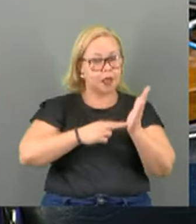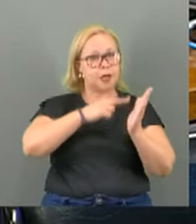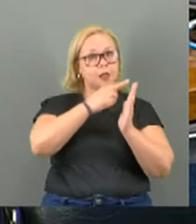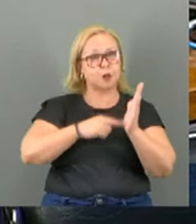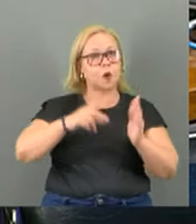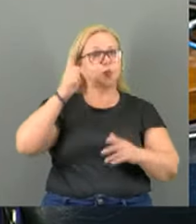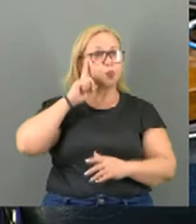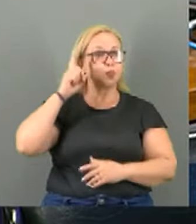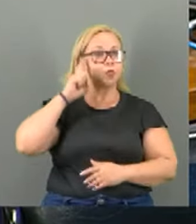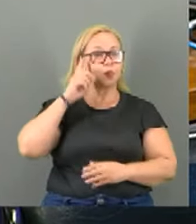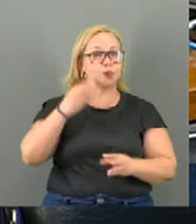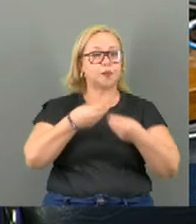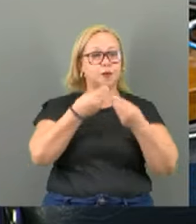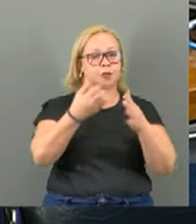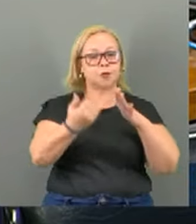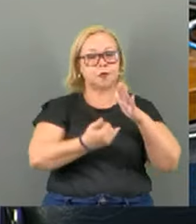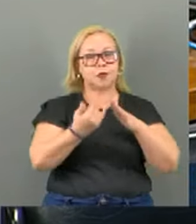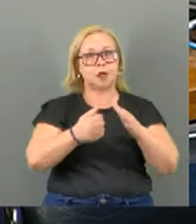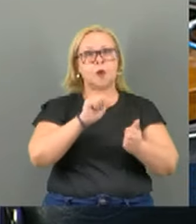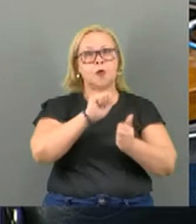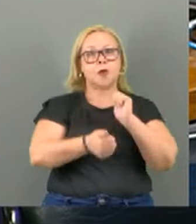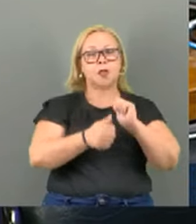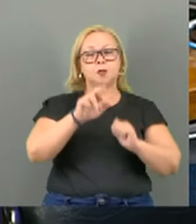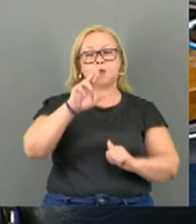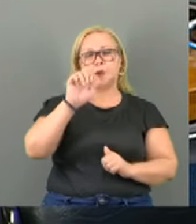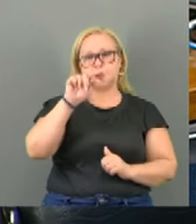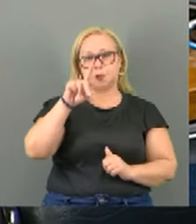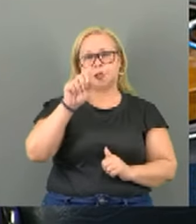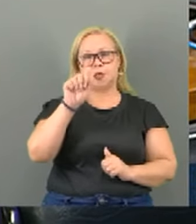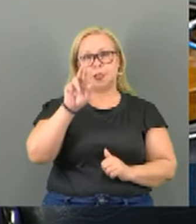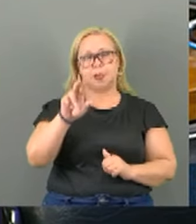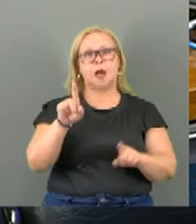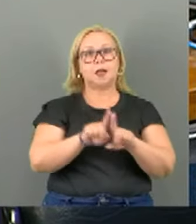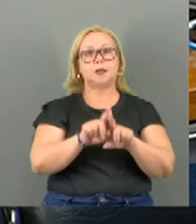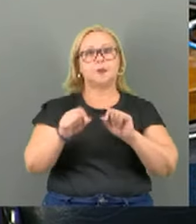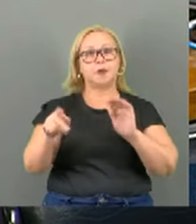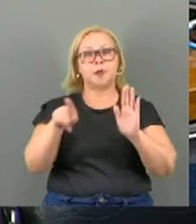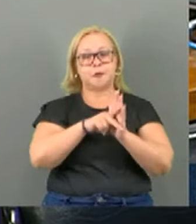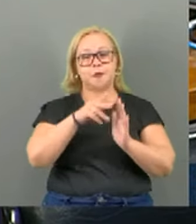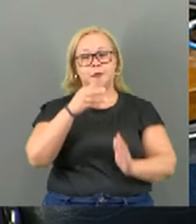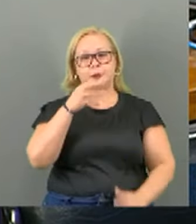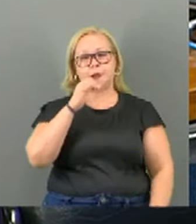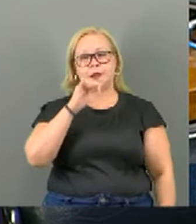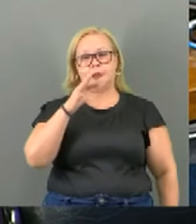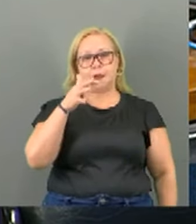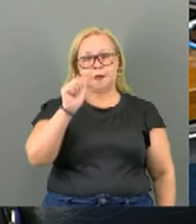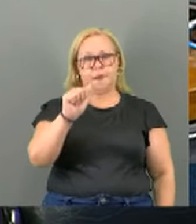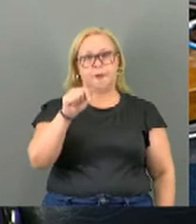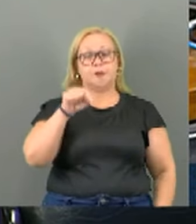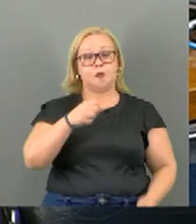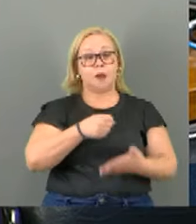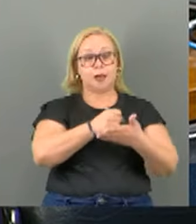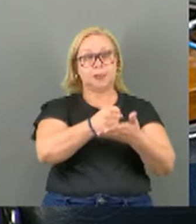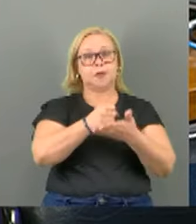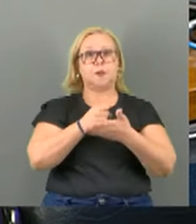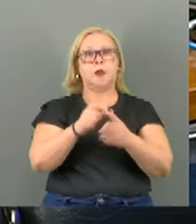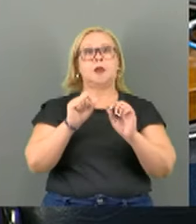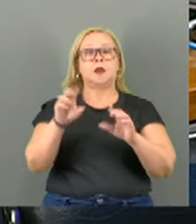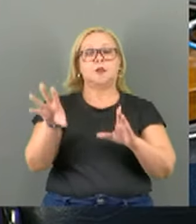jogos fornecidos por entidades como a Sport Radar e, eventualmente, pela própria FIFA. Essa colaboração inclui